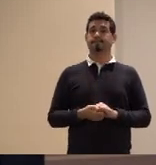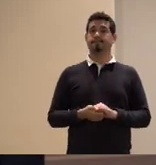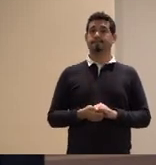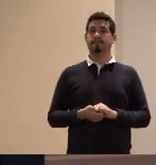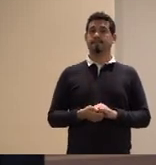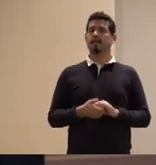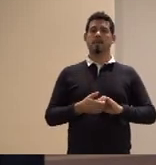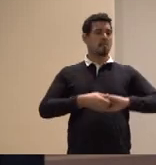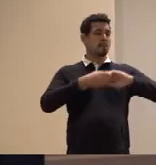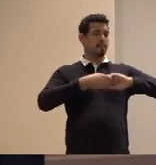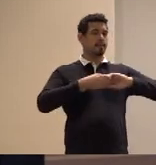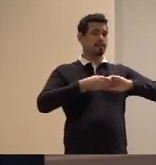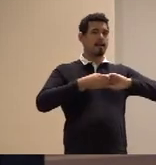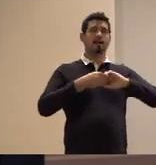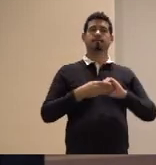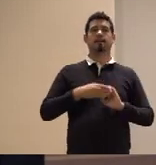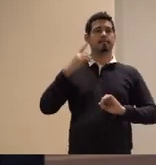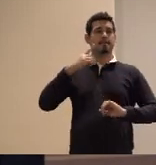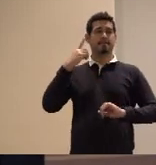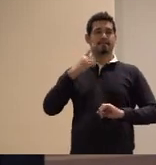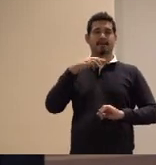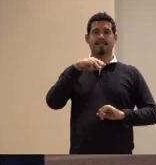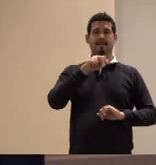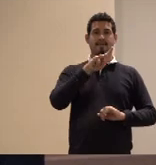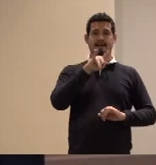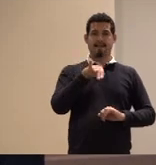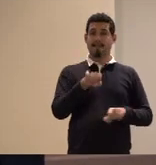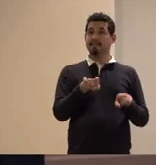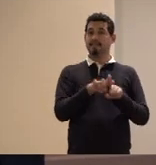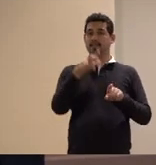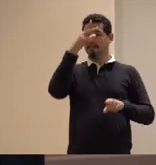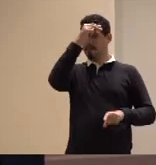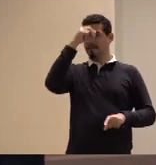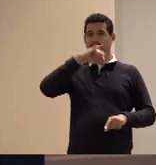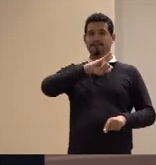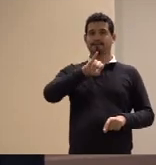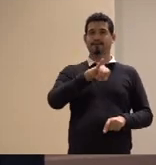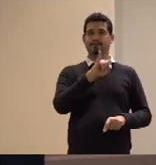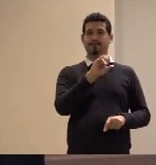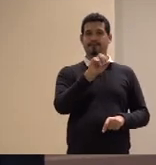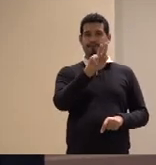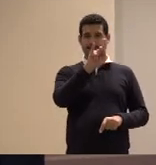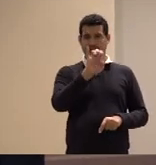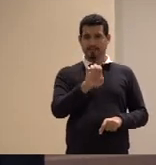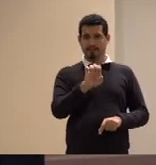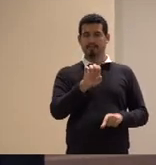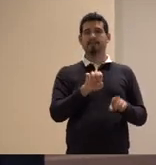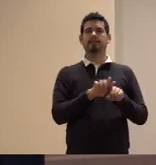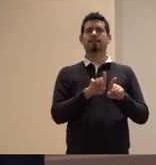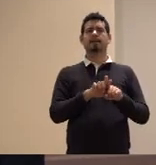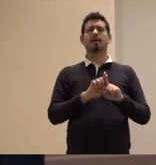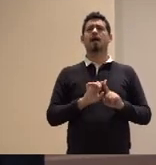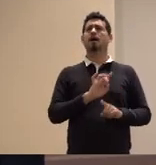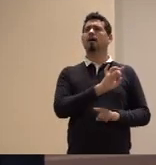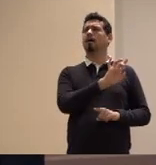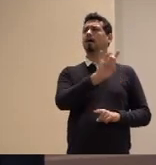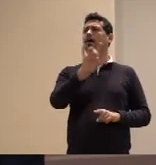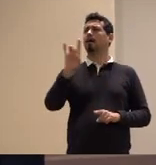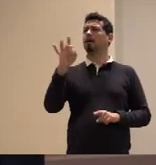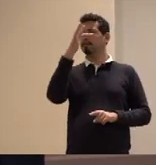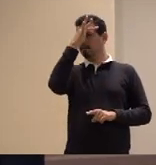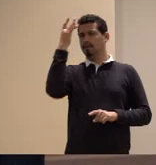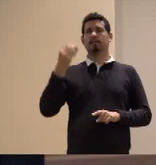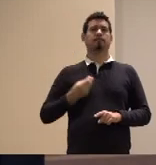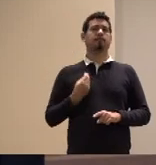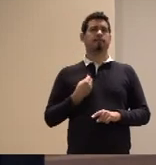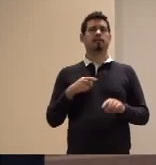Queria cumprimentar a deputada Marlene, cumprimentar o prefeito Jorge, em seus nomes, cumprimentar a todas as autoridades aqui